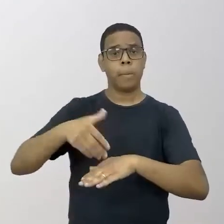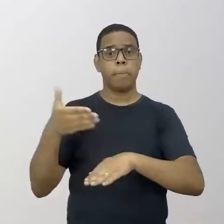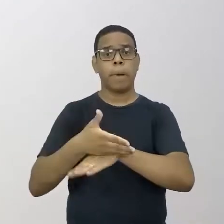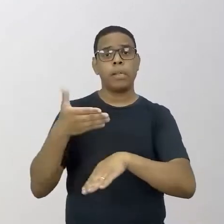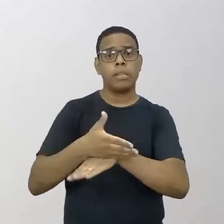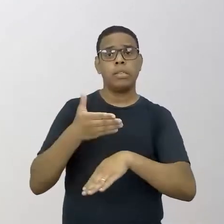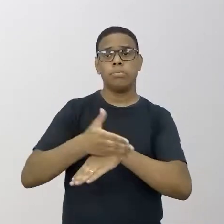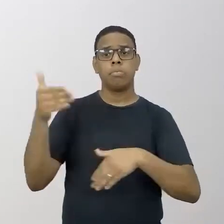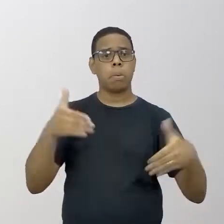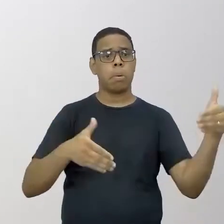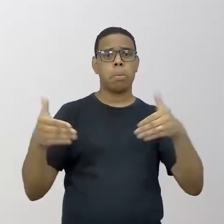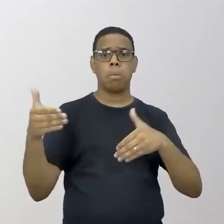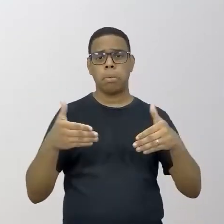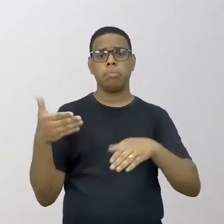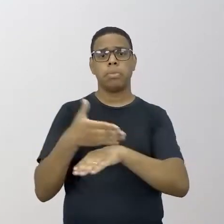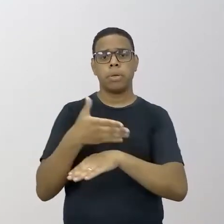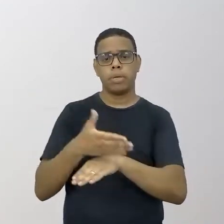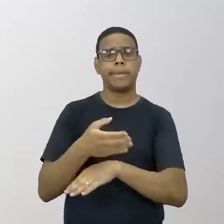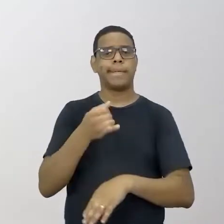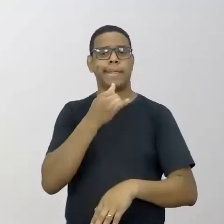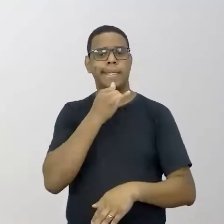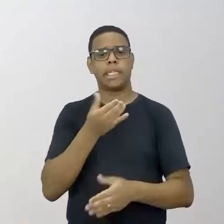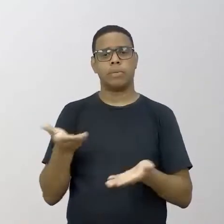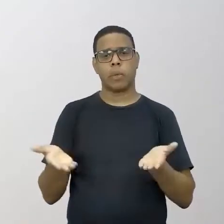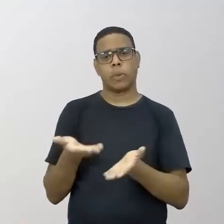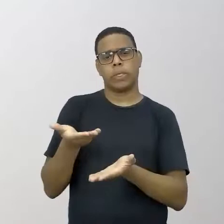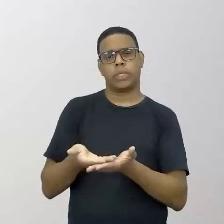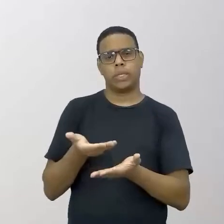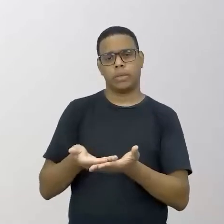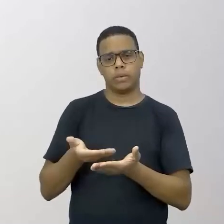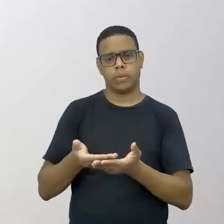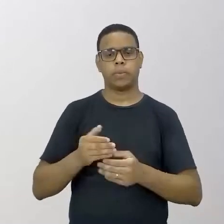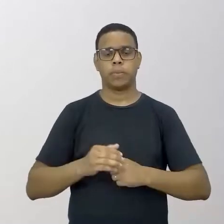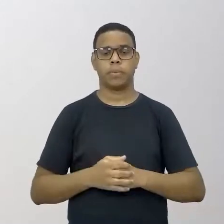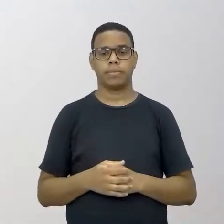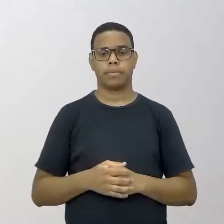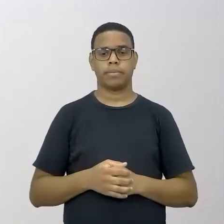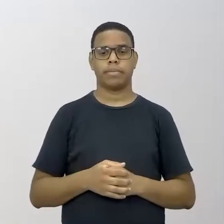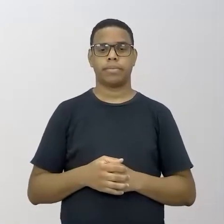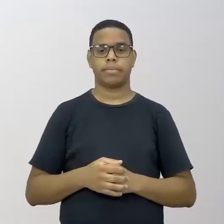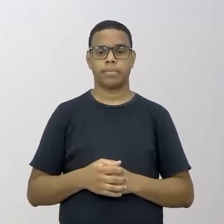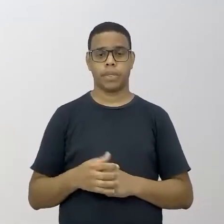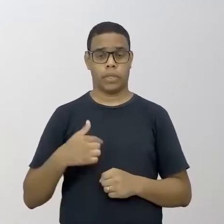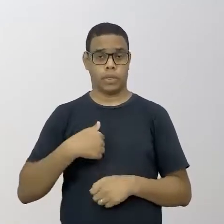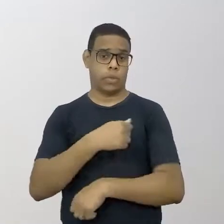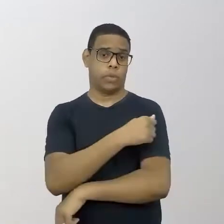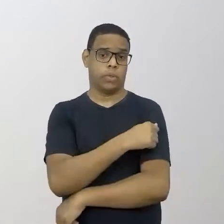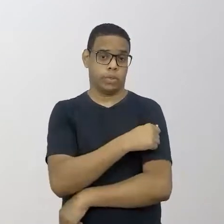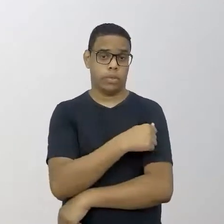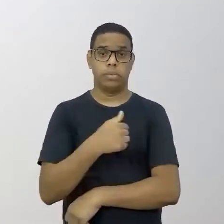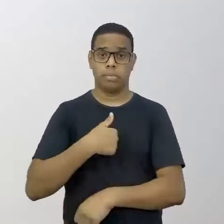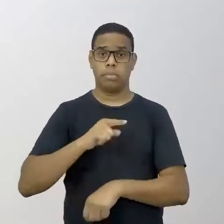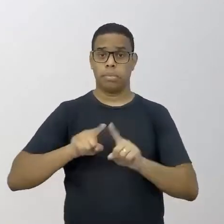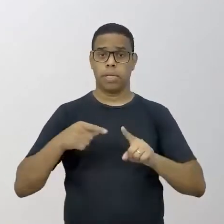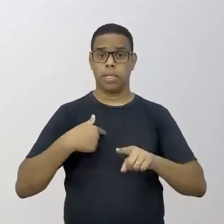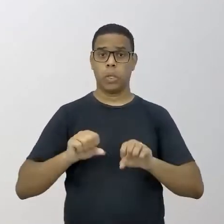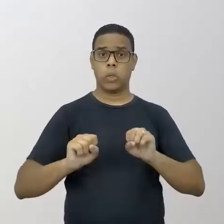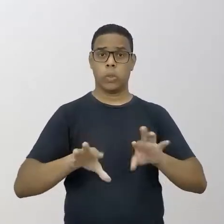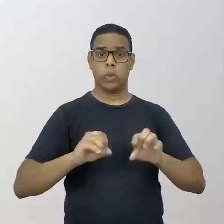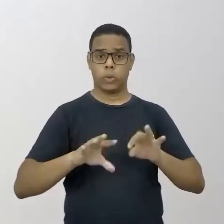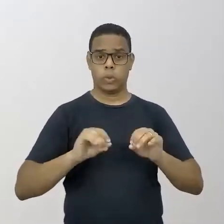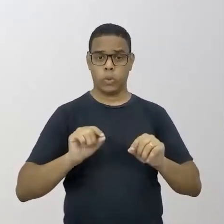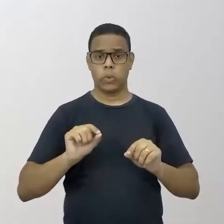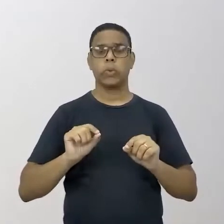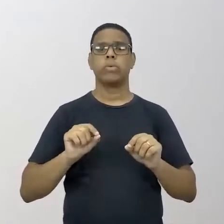Então, pensando assim, olha, eu vou dar uma aula hoje, eu sou estudante, mas eu vou dar aula hoje, eu vou ser